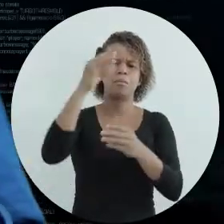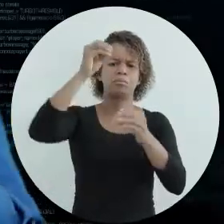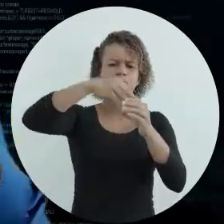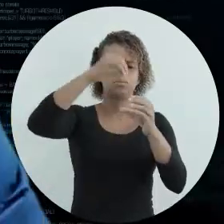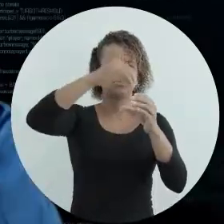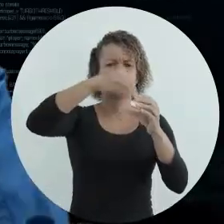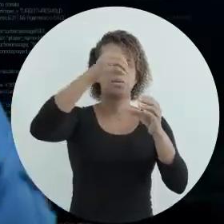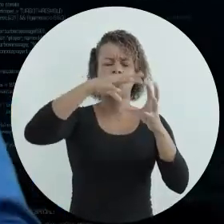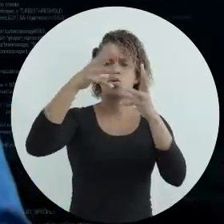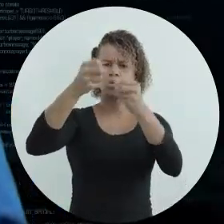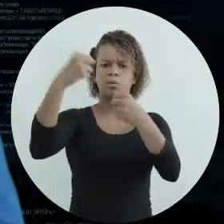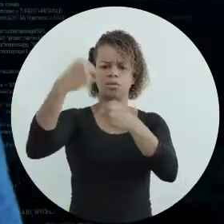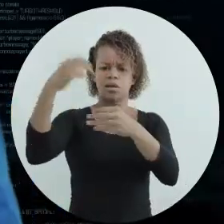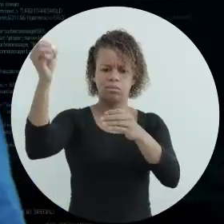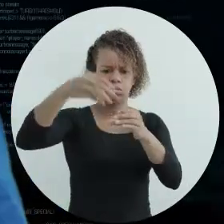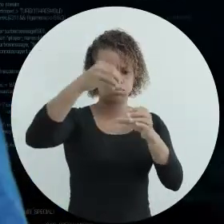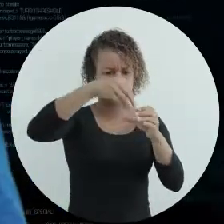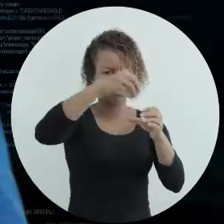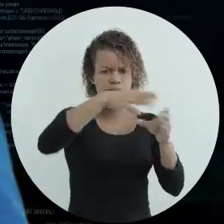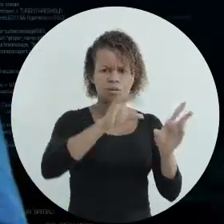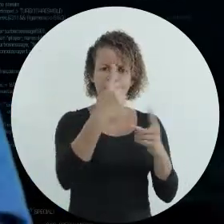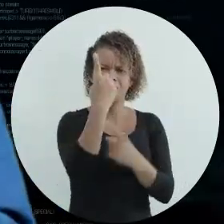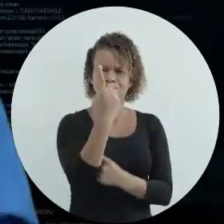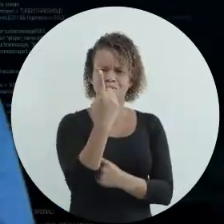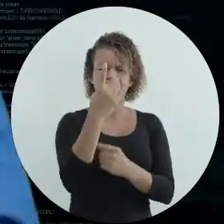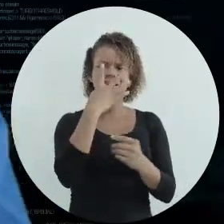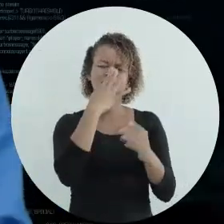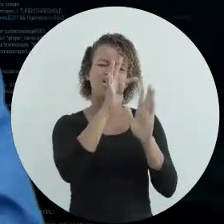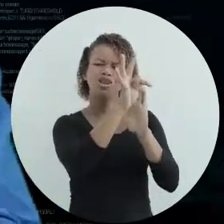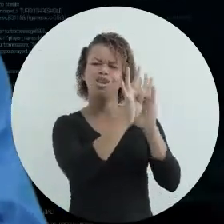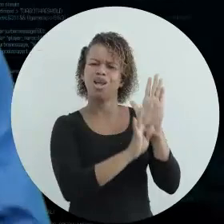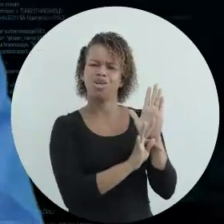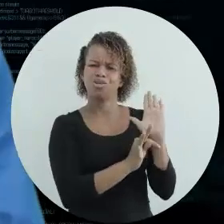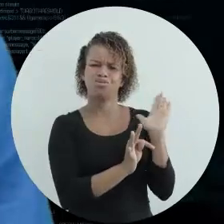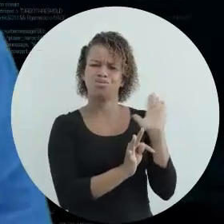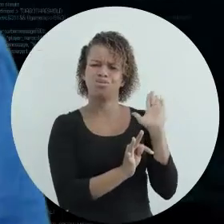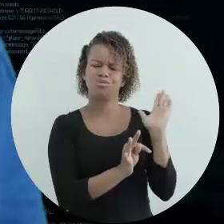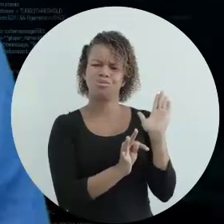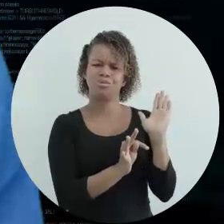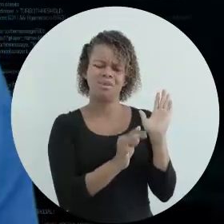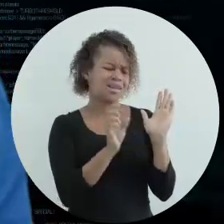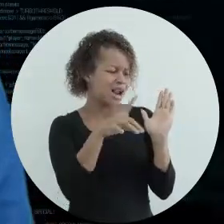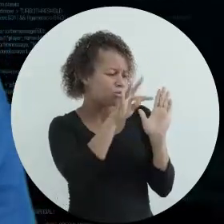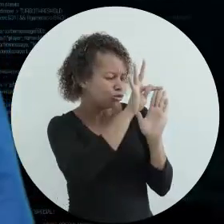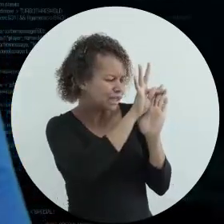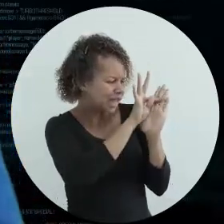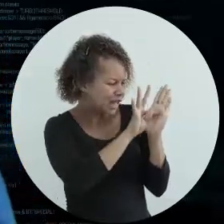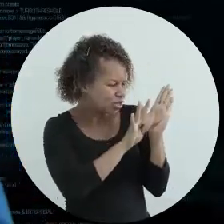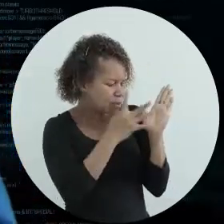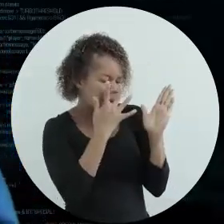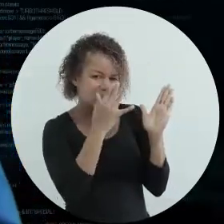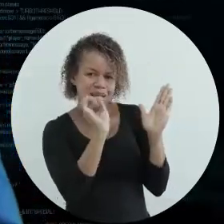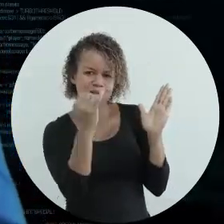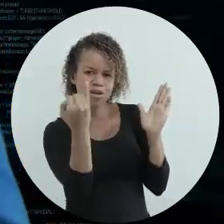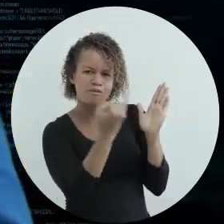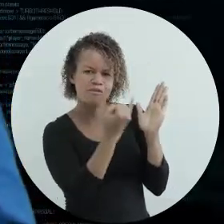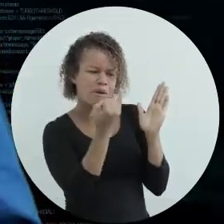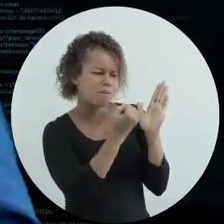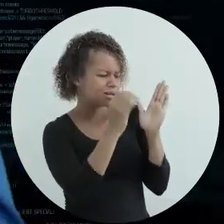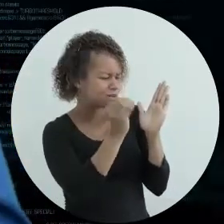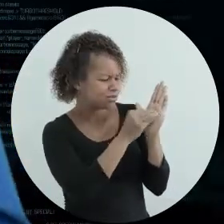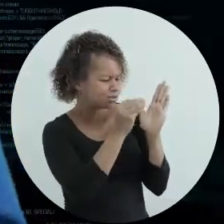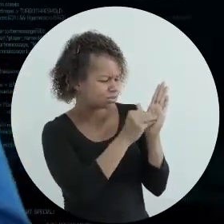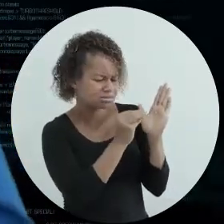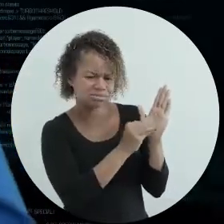Então a gente tinha um arquivo de texto que tinha o texto em si, que era a informação, o conteúdo que a gente queria passar. A gente